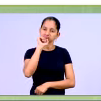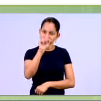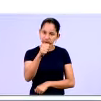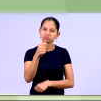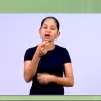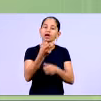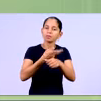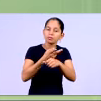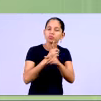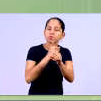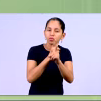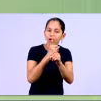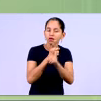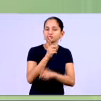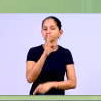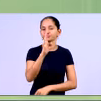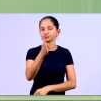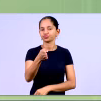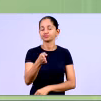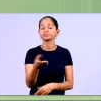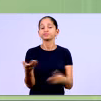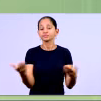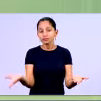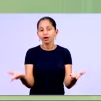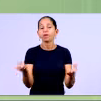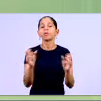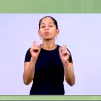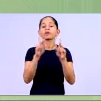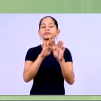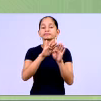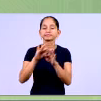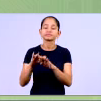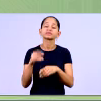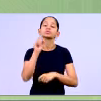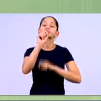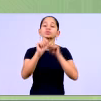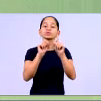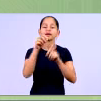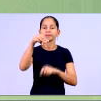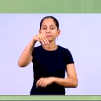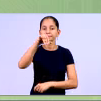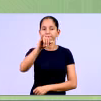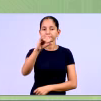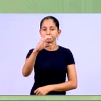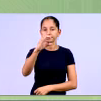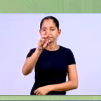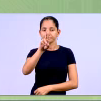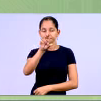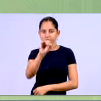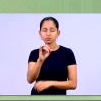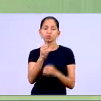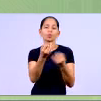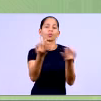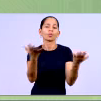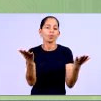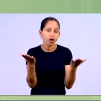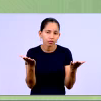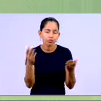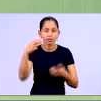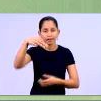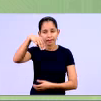das EPPs. Ok. Então, o que é microempresa? O que são as